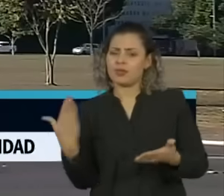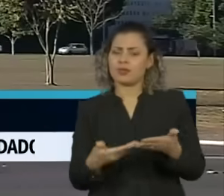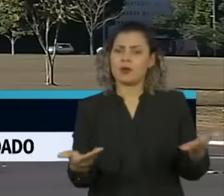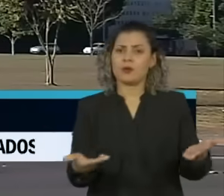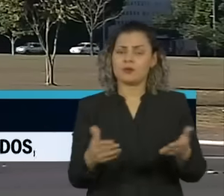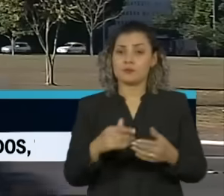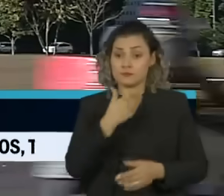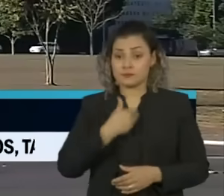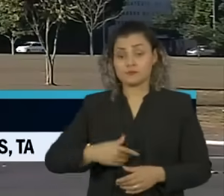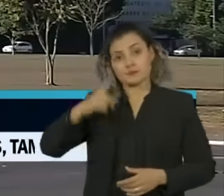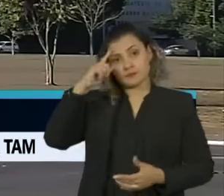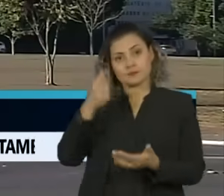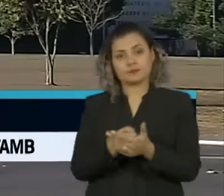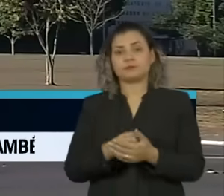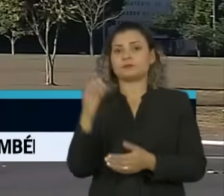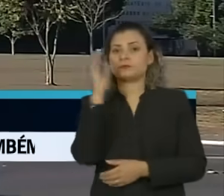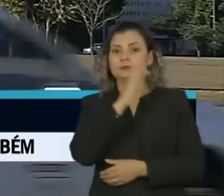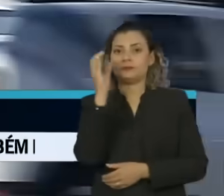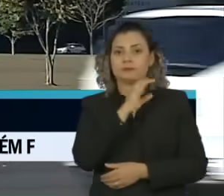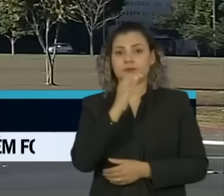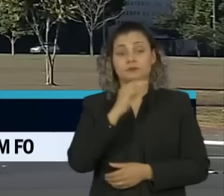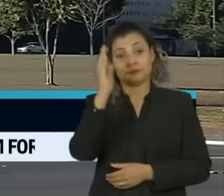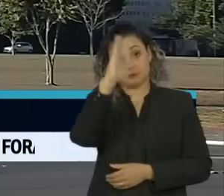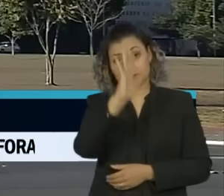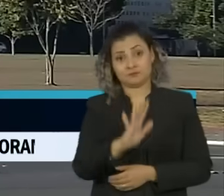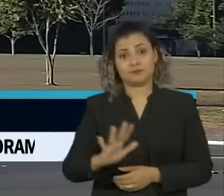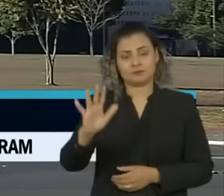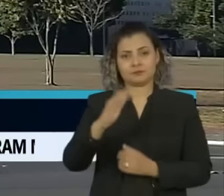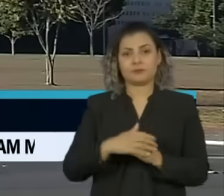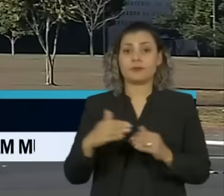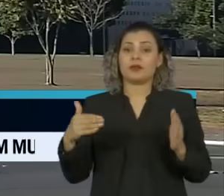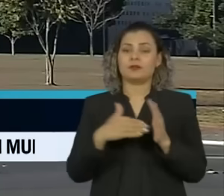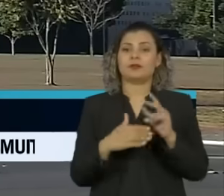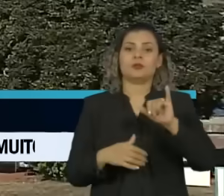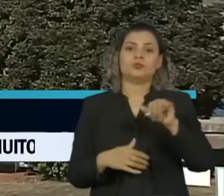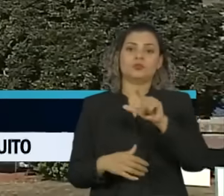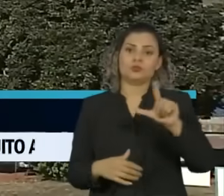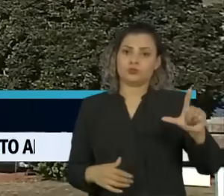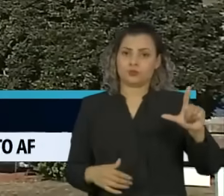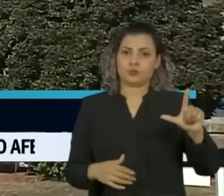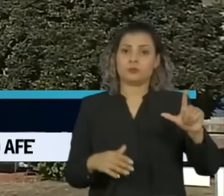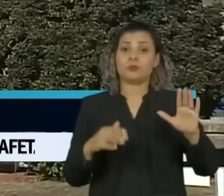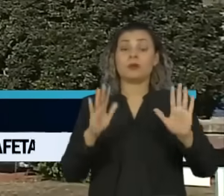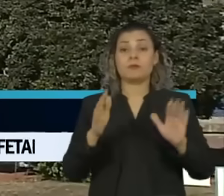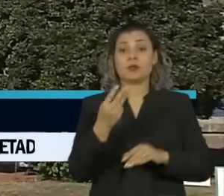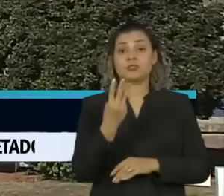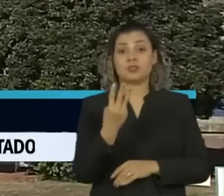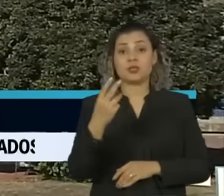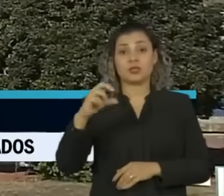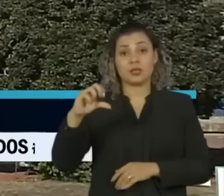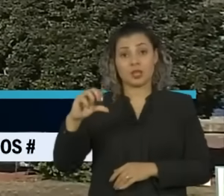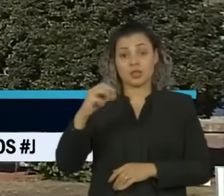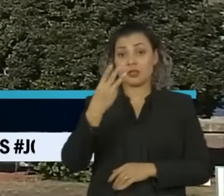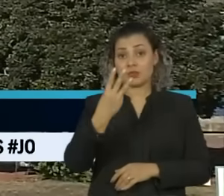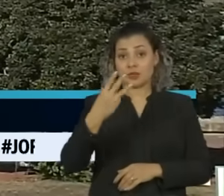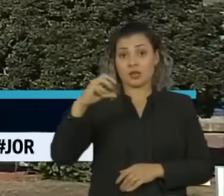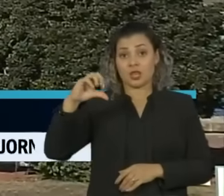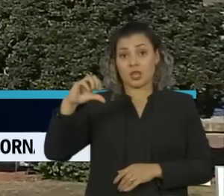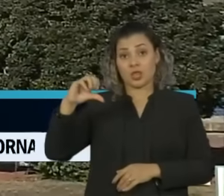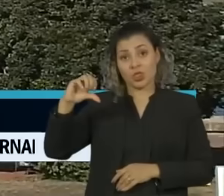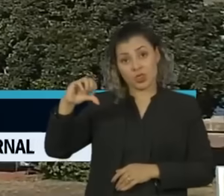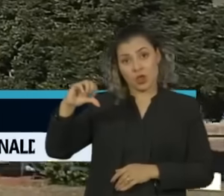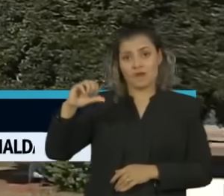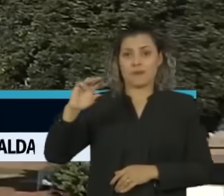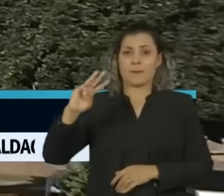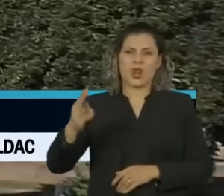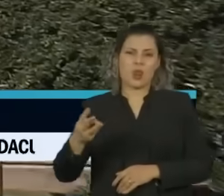governo decretou estado de calamidade pública no país, até julho deste ano. Dos quase 39 bilhões de reais